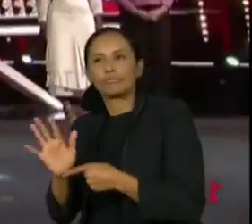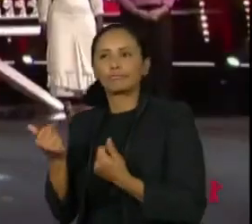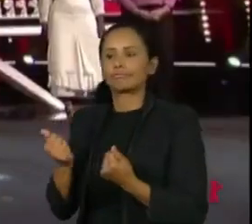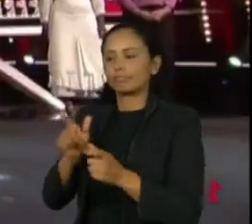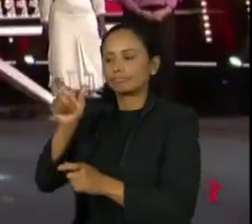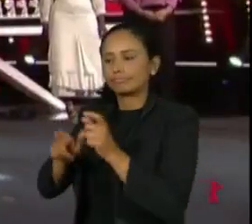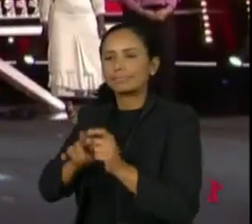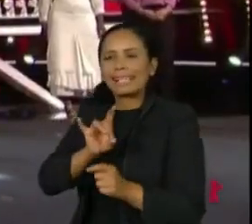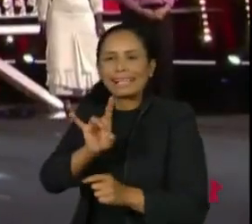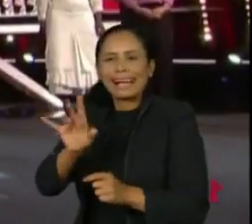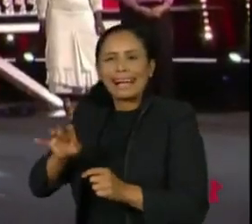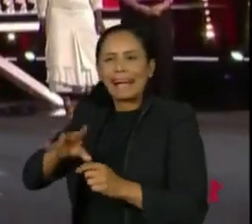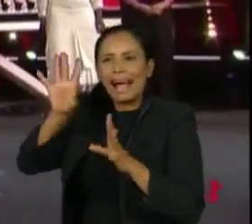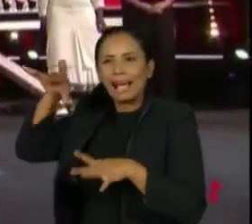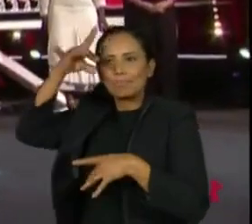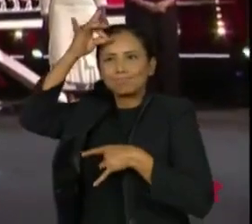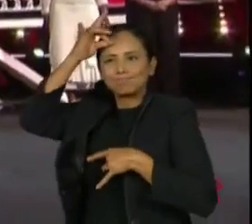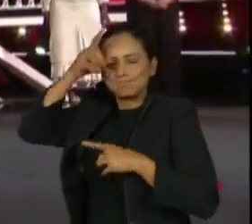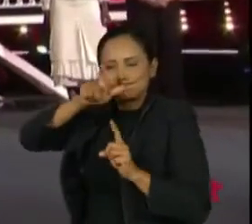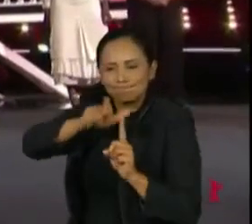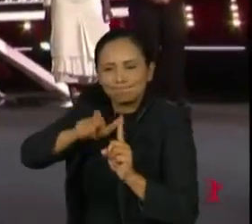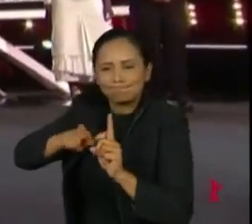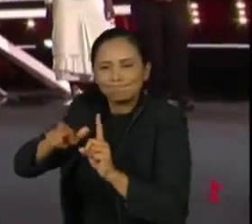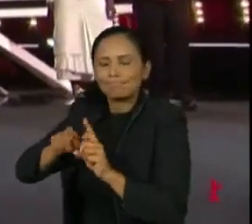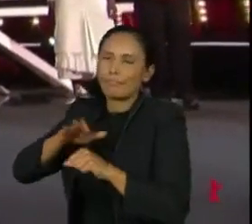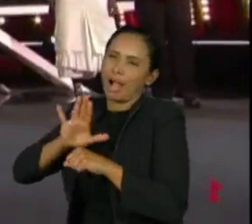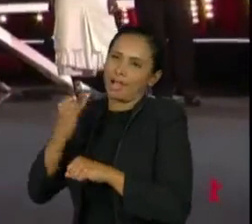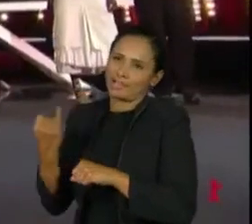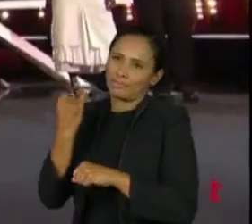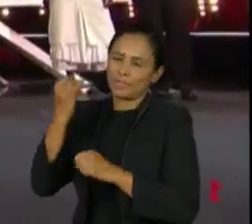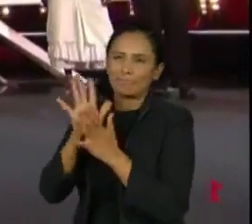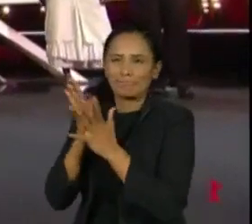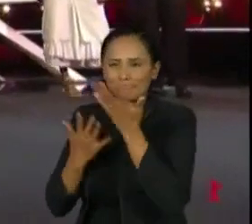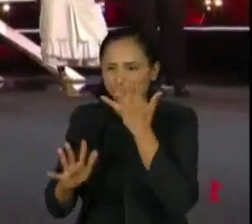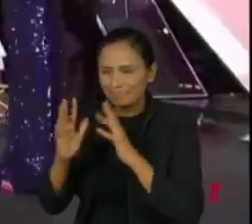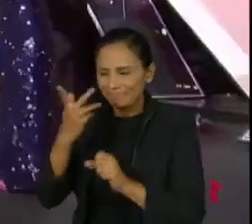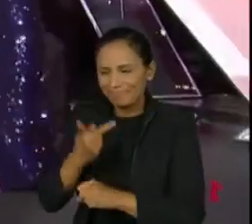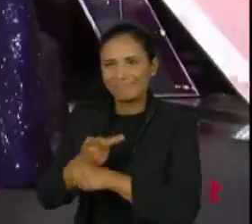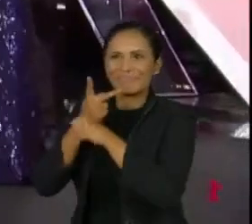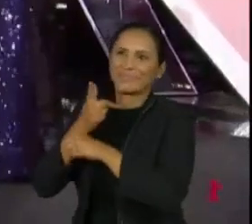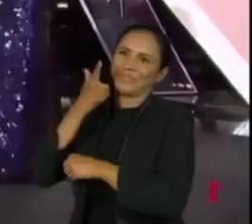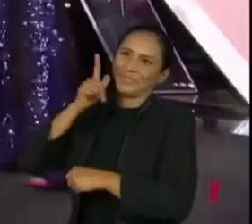muito importante, né, para que hoje a gente possa estar celebrando também essa premiação.